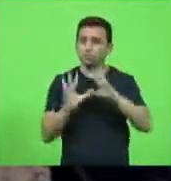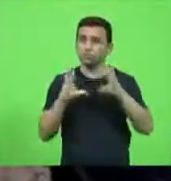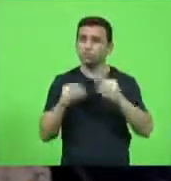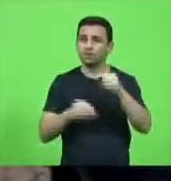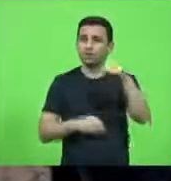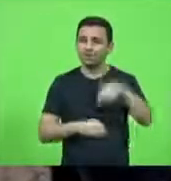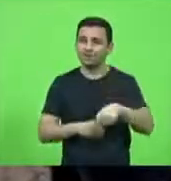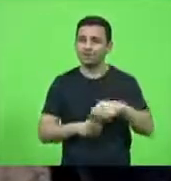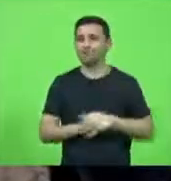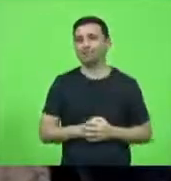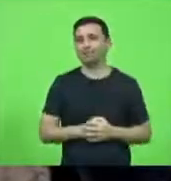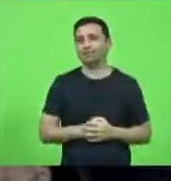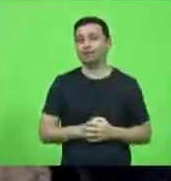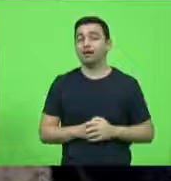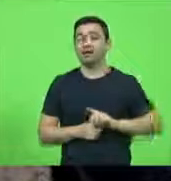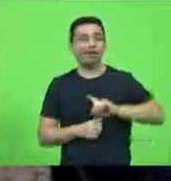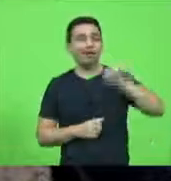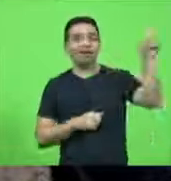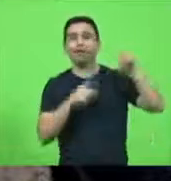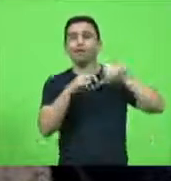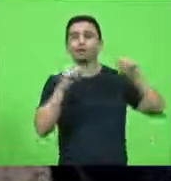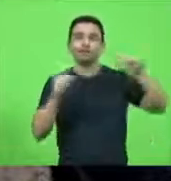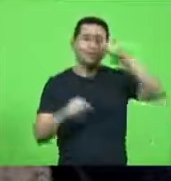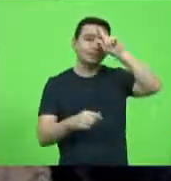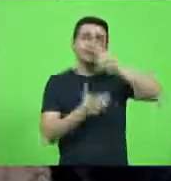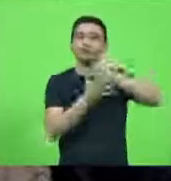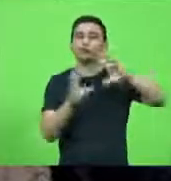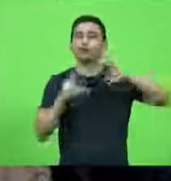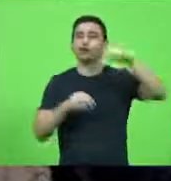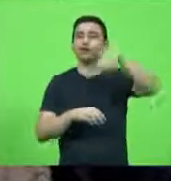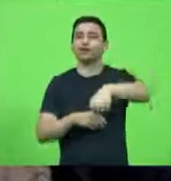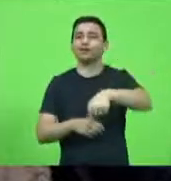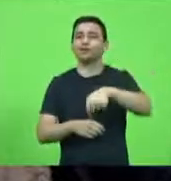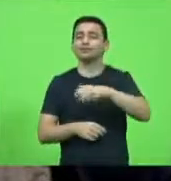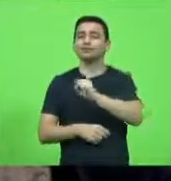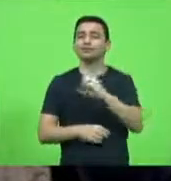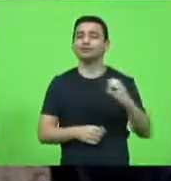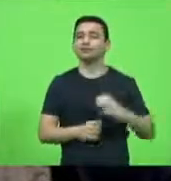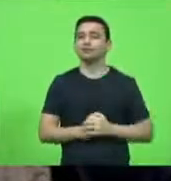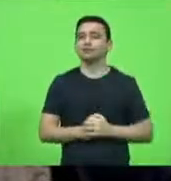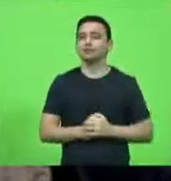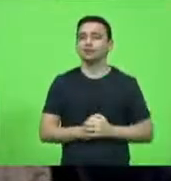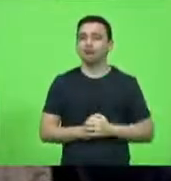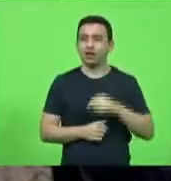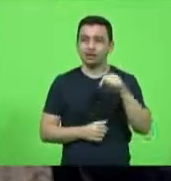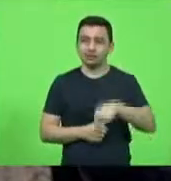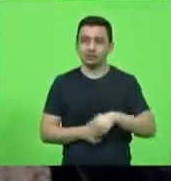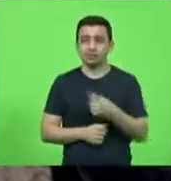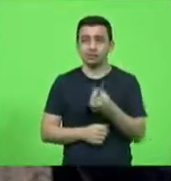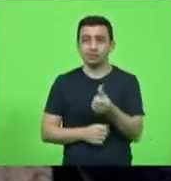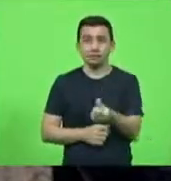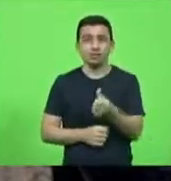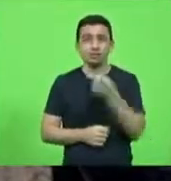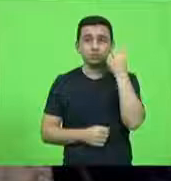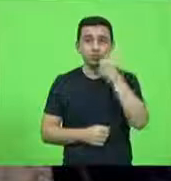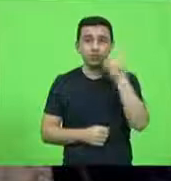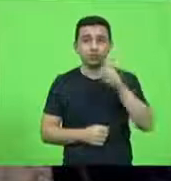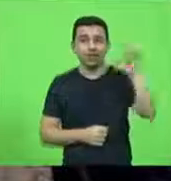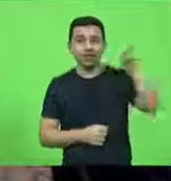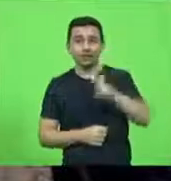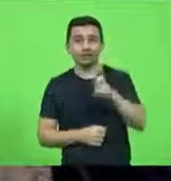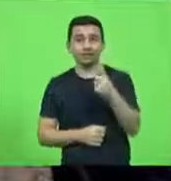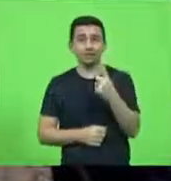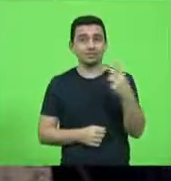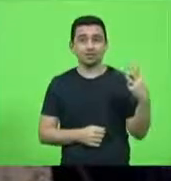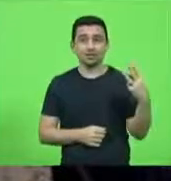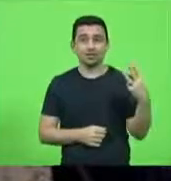decisões catarinenses é Brasília. Nós temos 16 deputados em 513, ou seja, isso significa que a